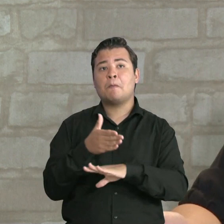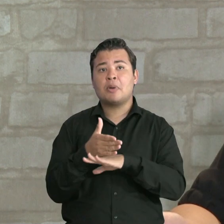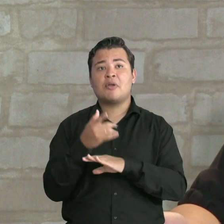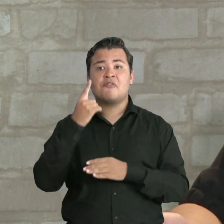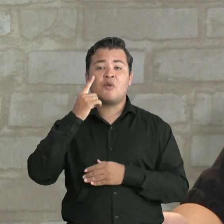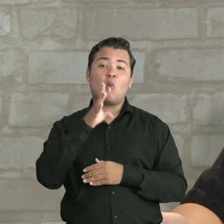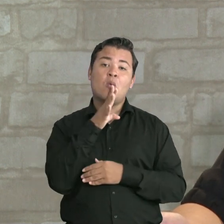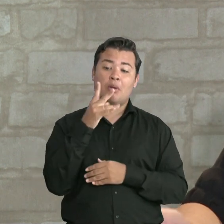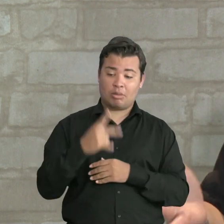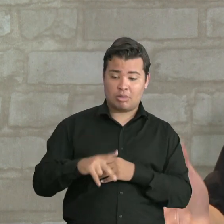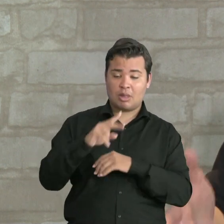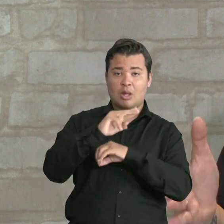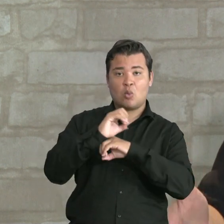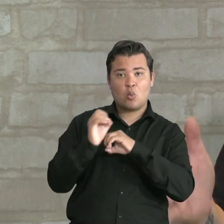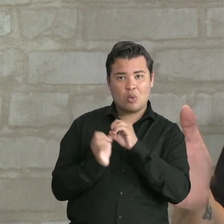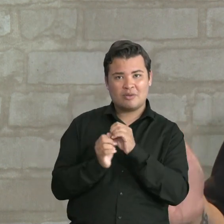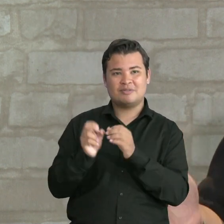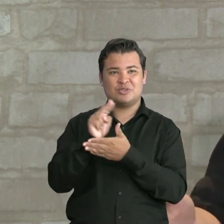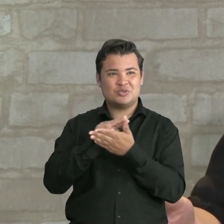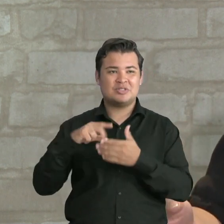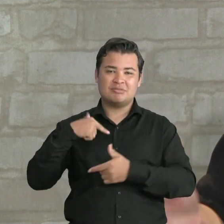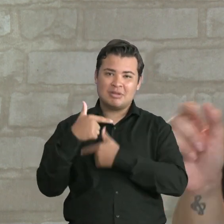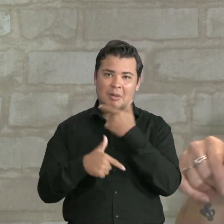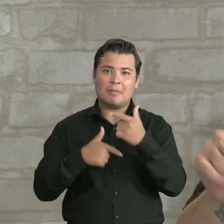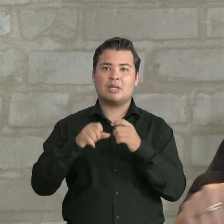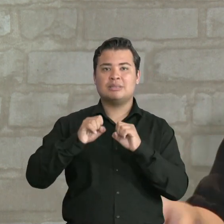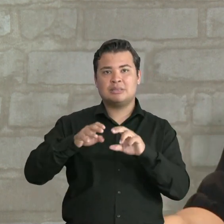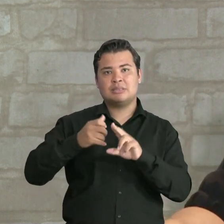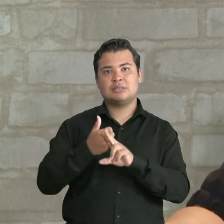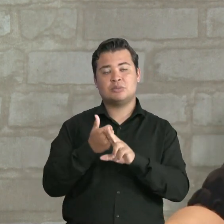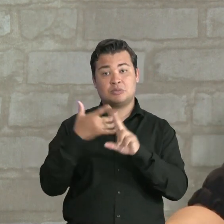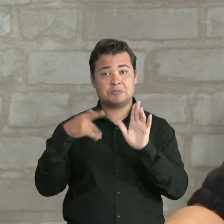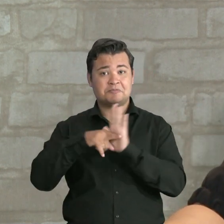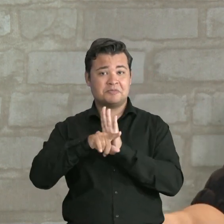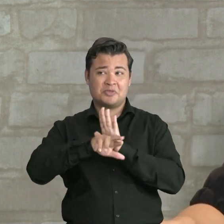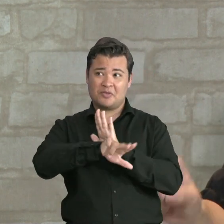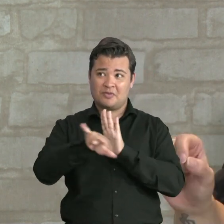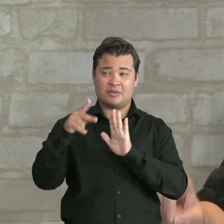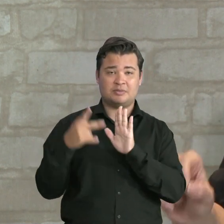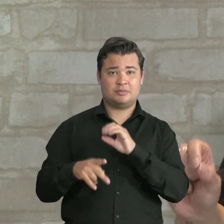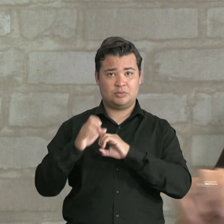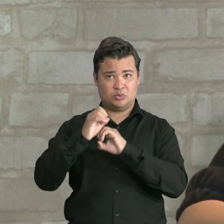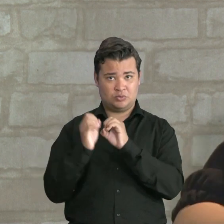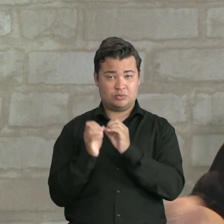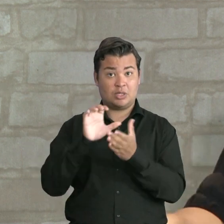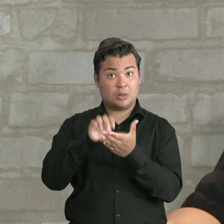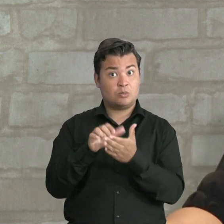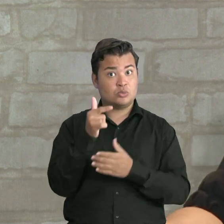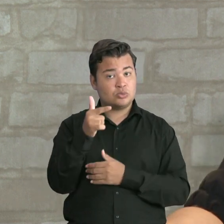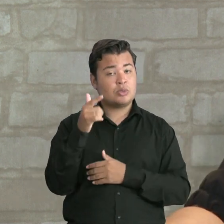o que a universidade desenvolve, ensino, pesquisa e extensão, aqui no Campus Samambaia, até amanhã,